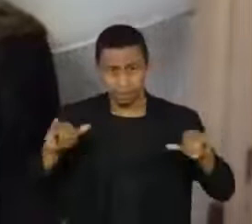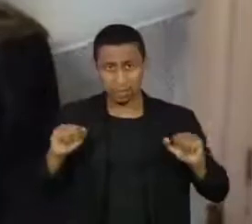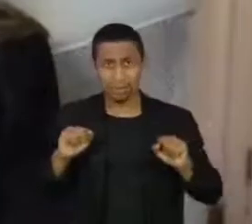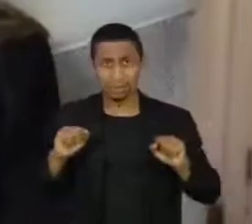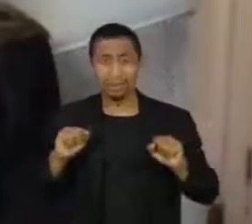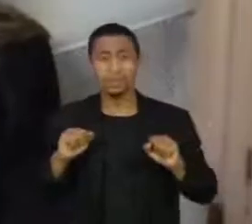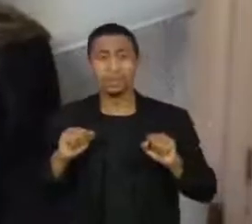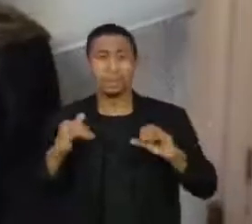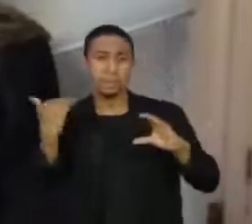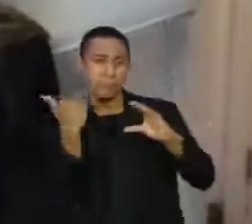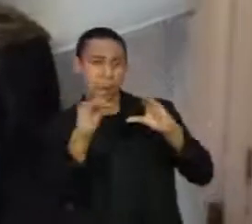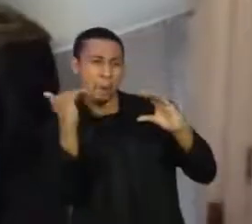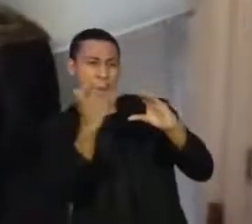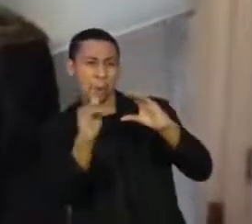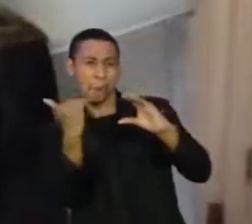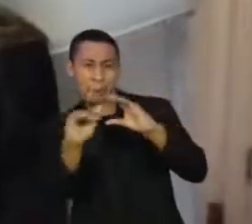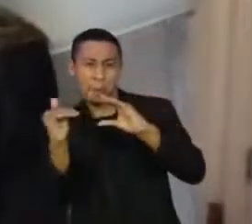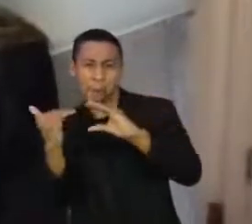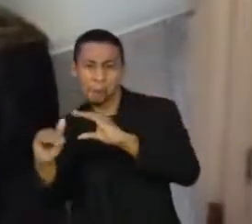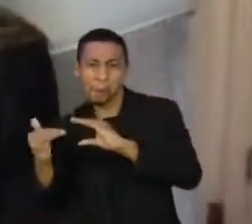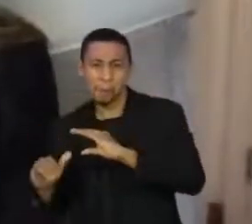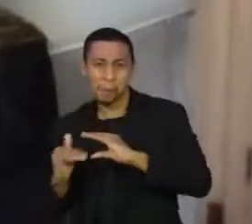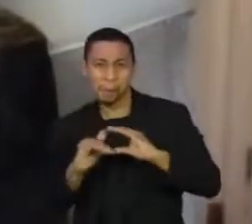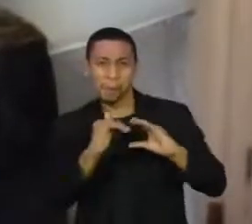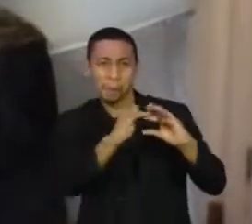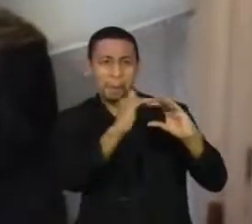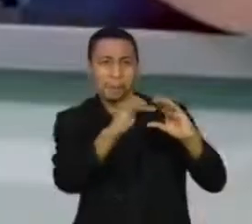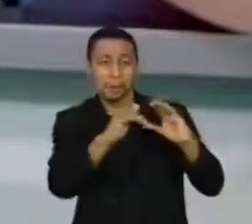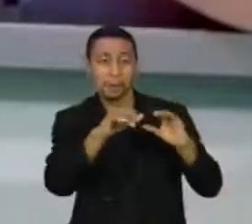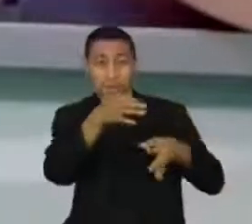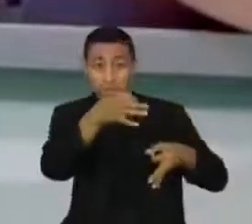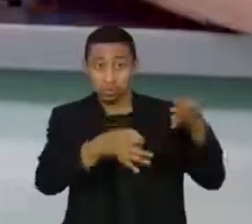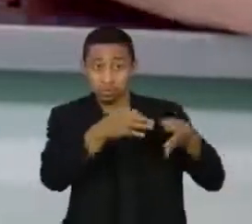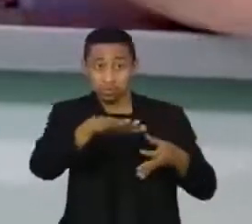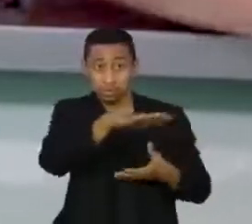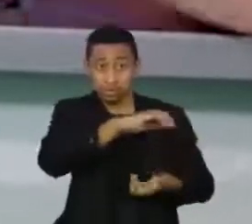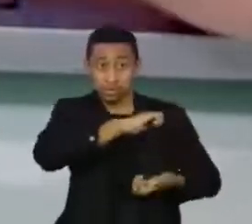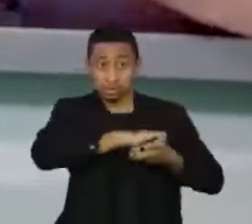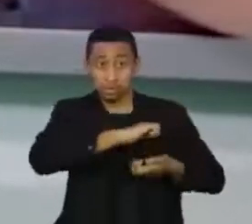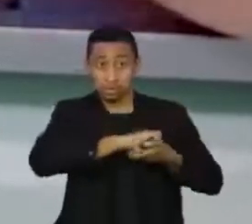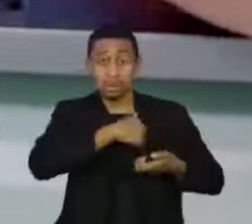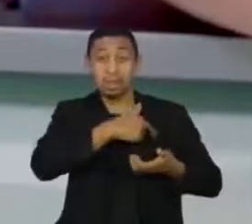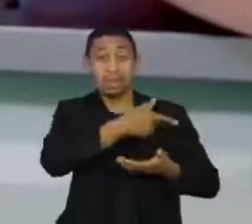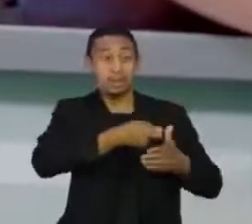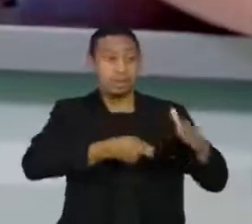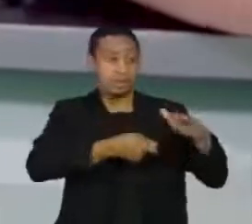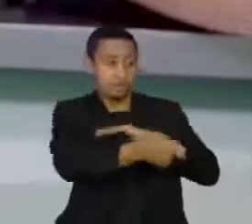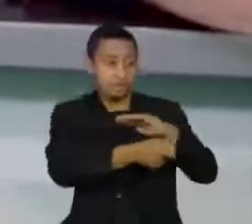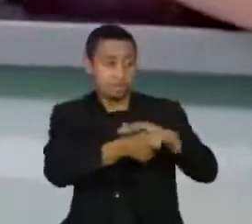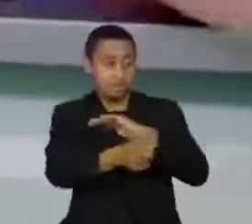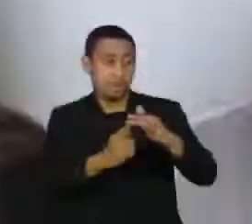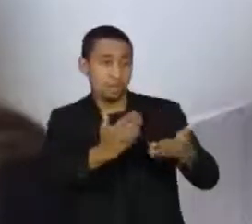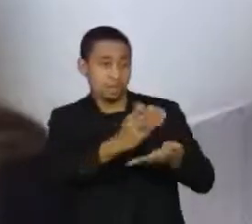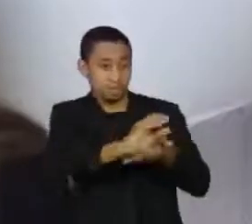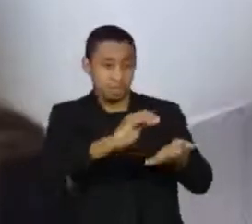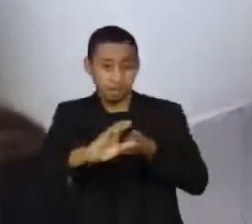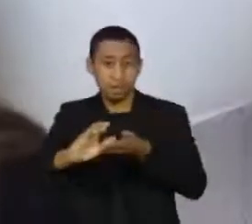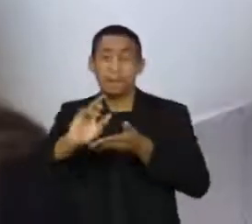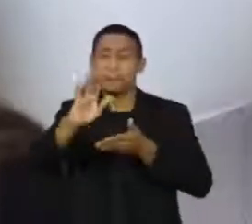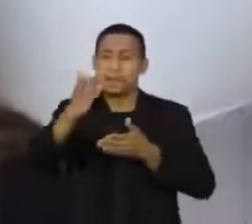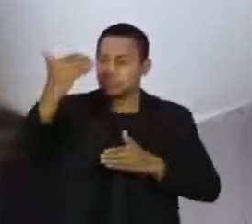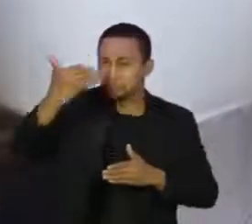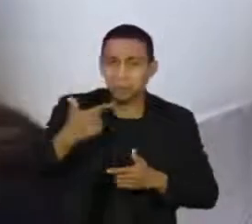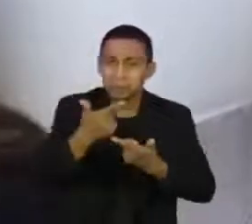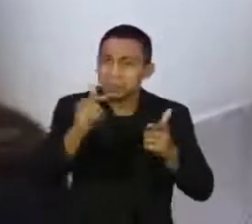em massa de mensagens com financiamento não declarado à Justiça Eleitoral pelas campanhas presidenciais de Jair Bolsonaro e Fernando Haddad, a